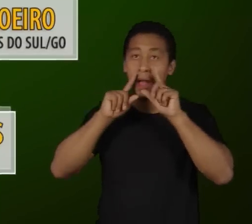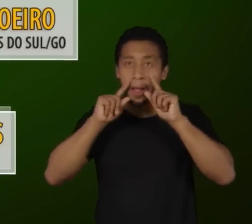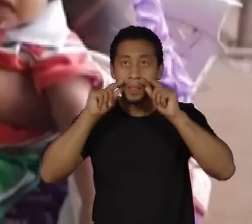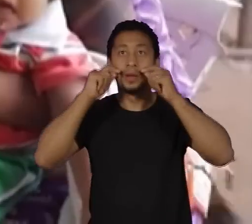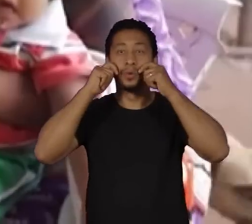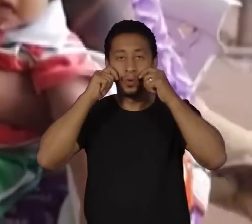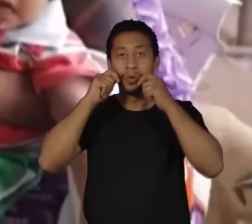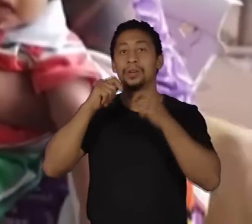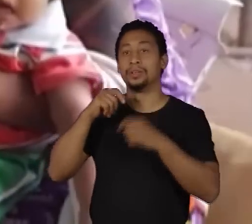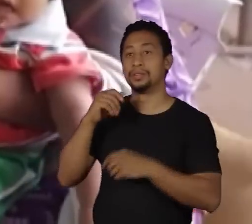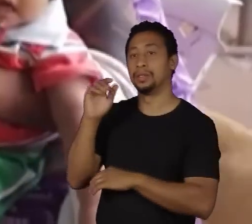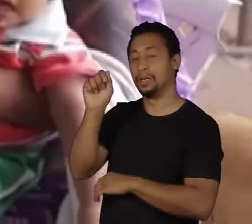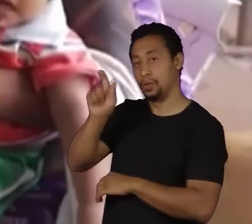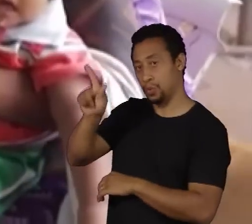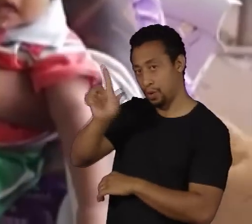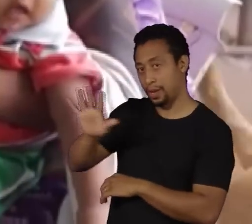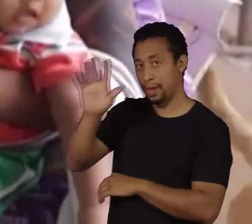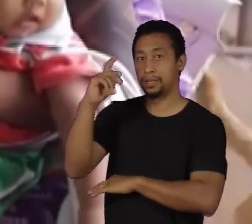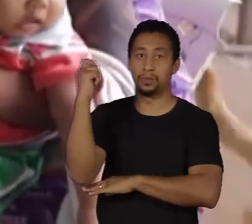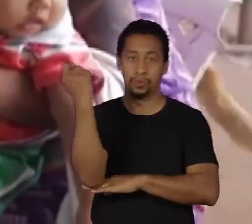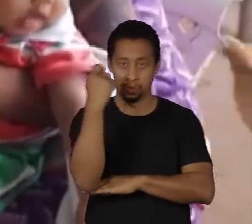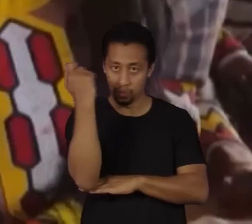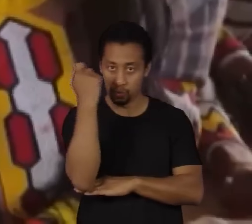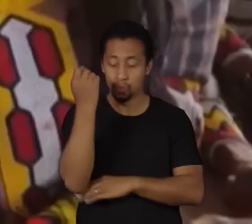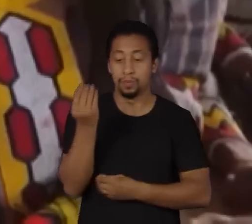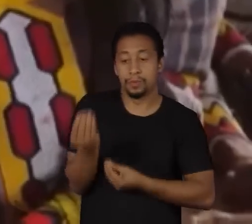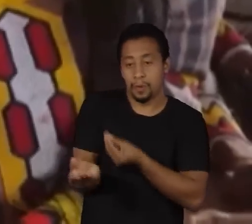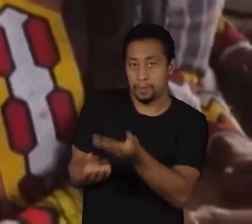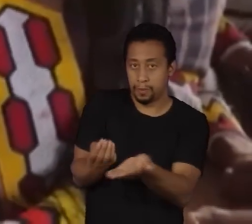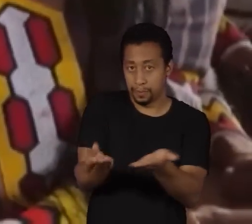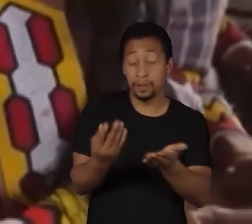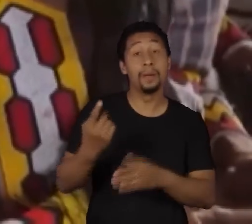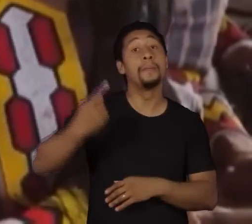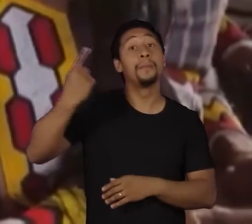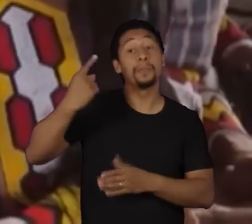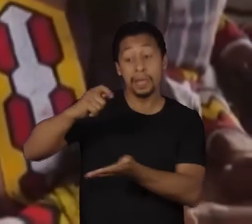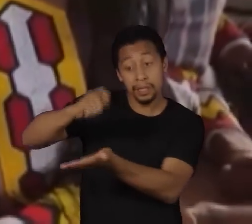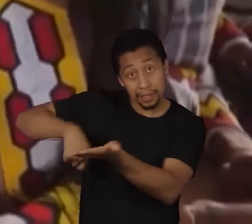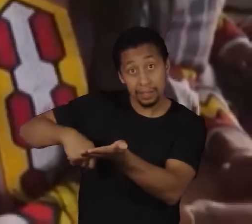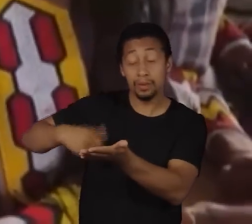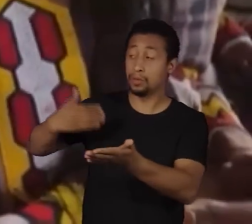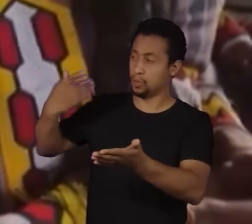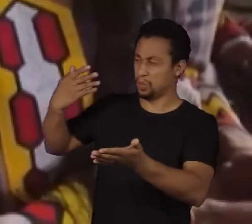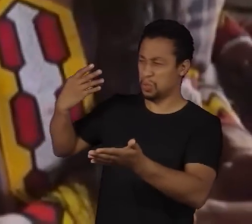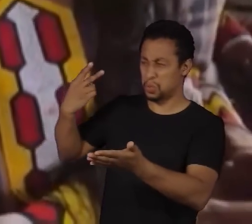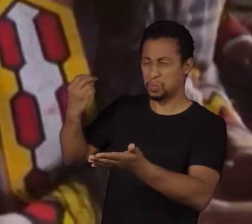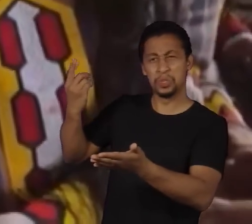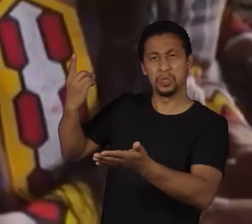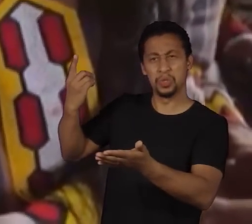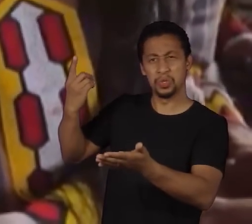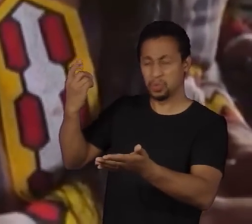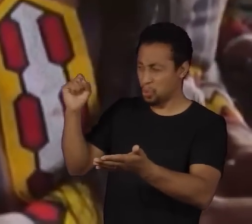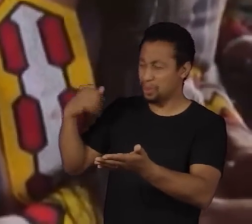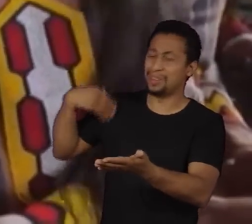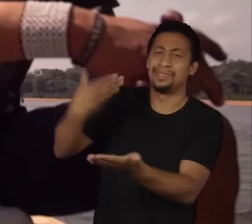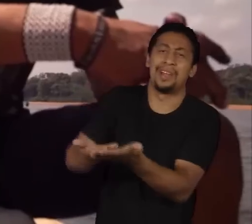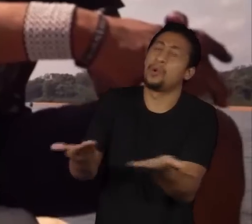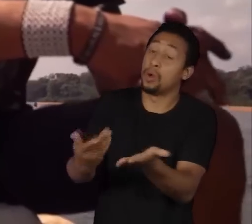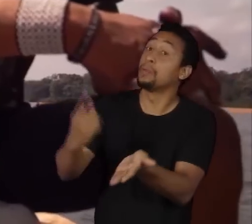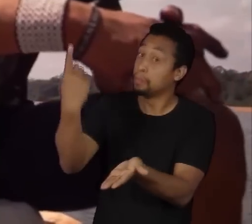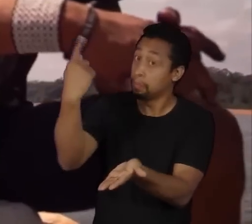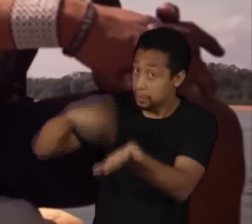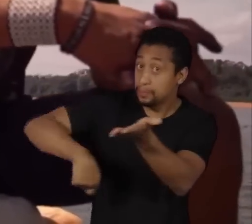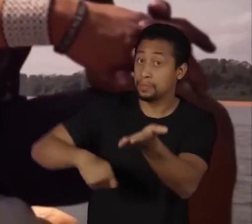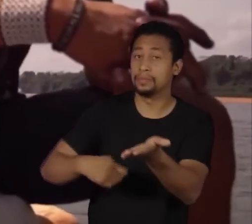Sul. São as primeiras homologações desde 2018. Atualmente, o Brasil tem